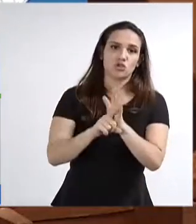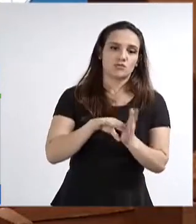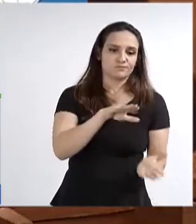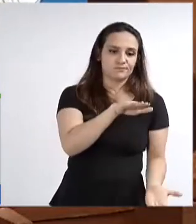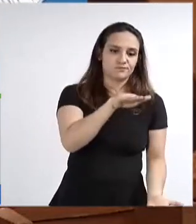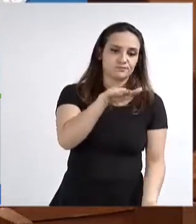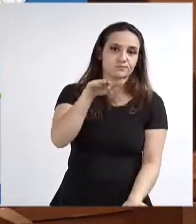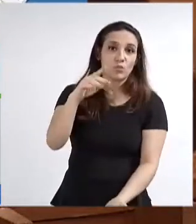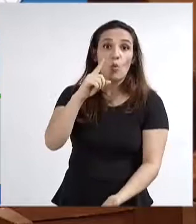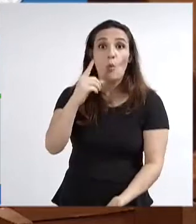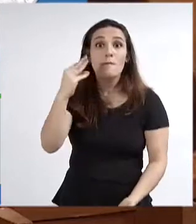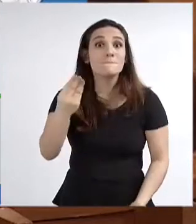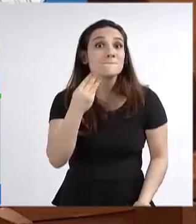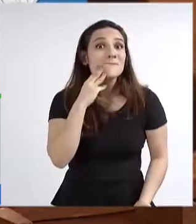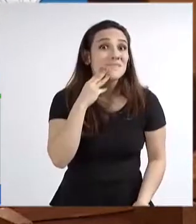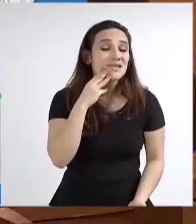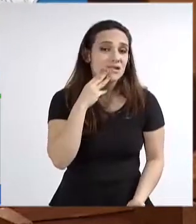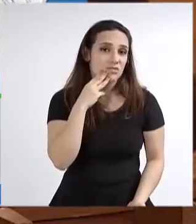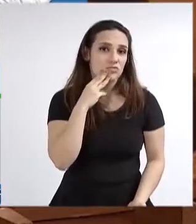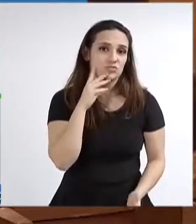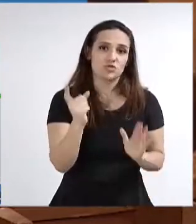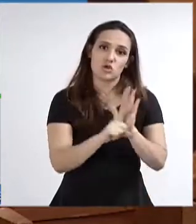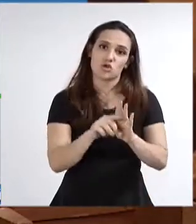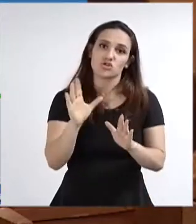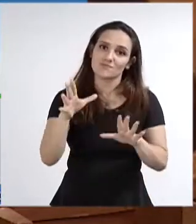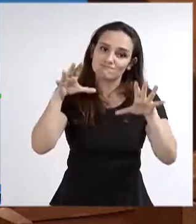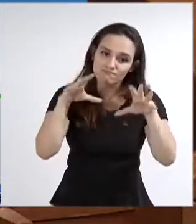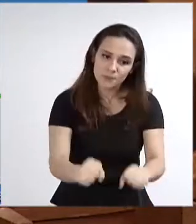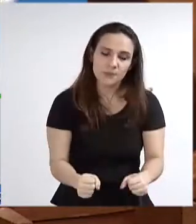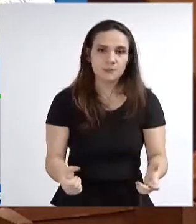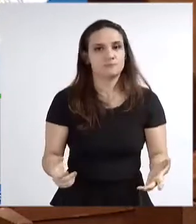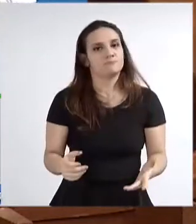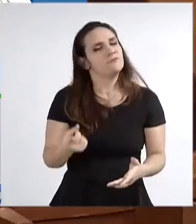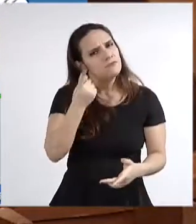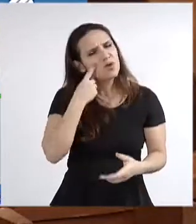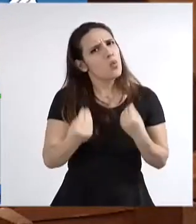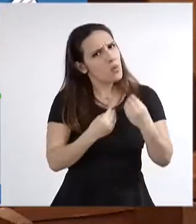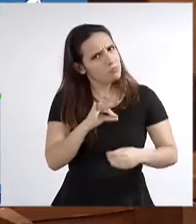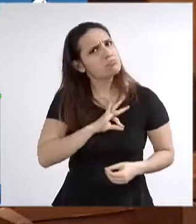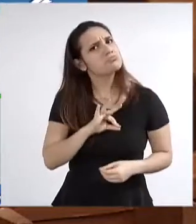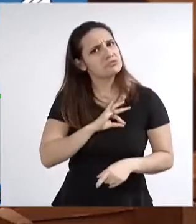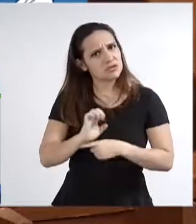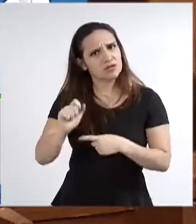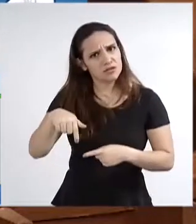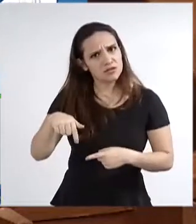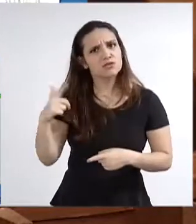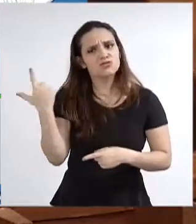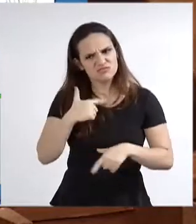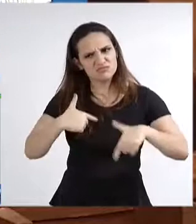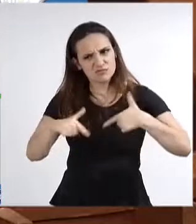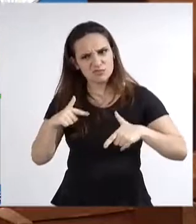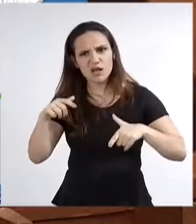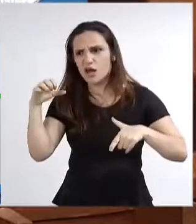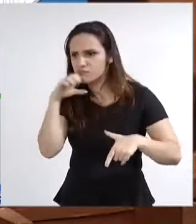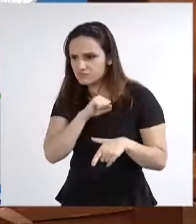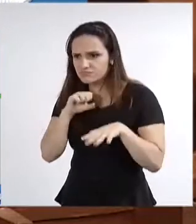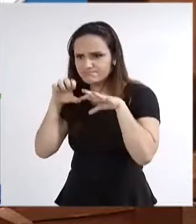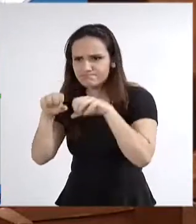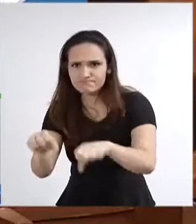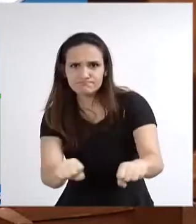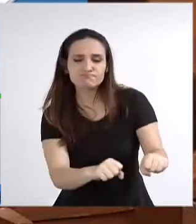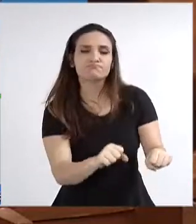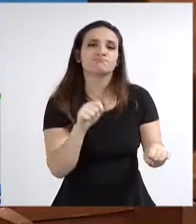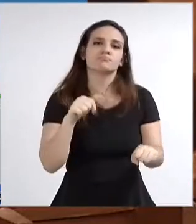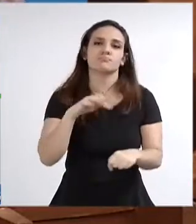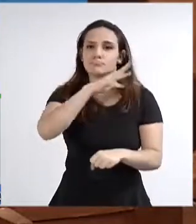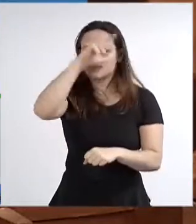1.462.000 quilos de drogas. Isso mostra a força operacional e a capacidade operacional das polícias do